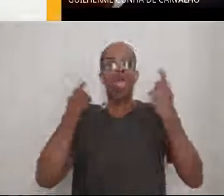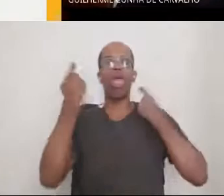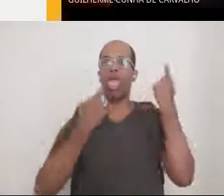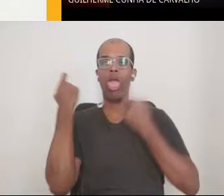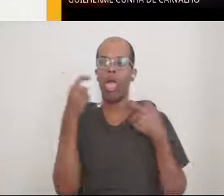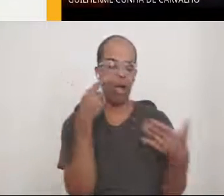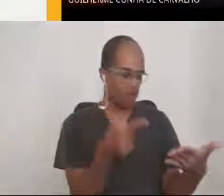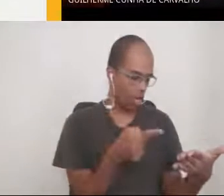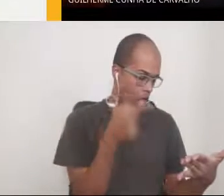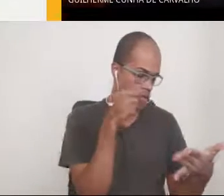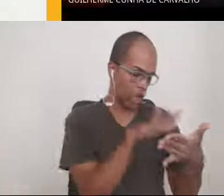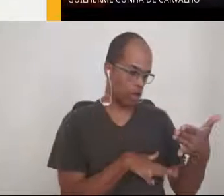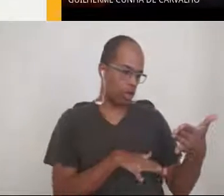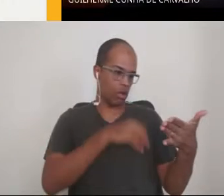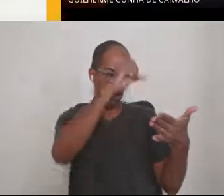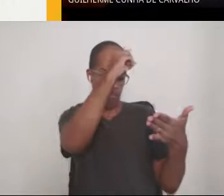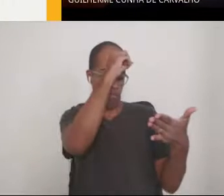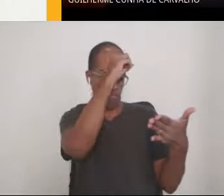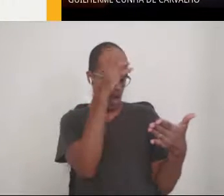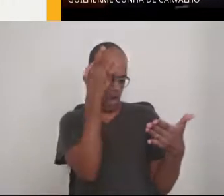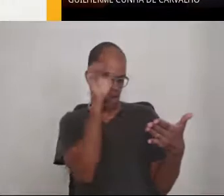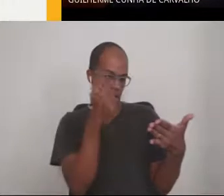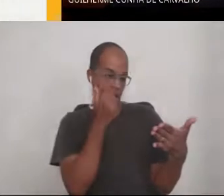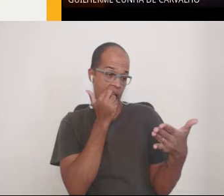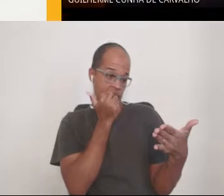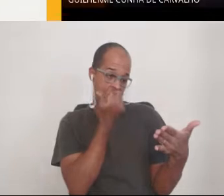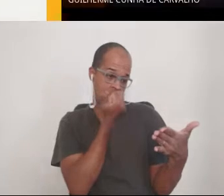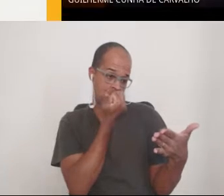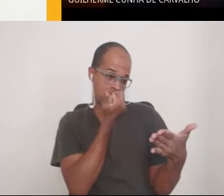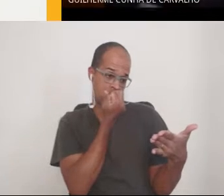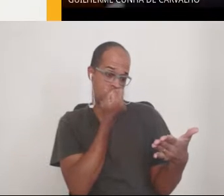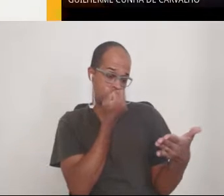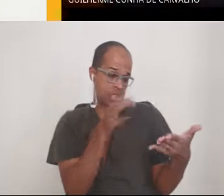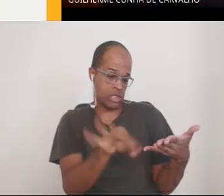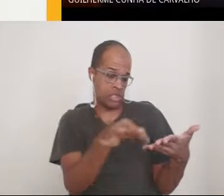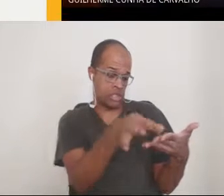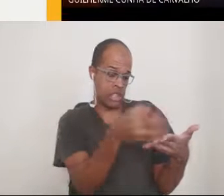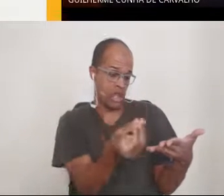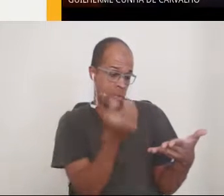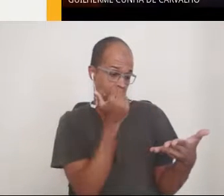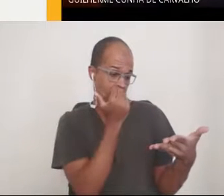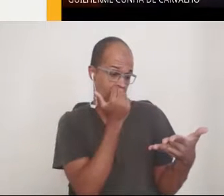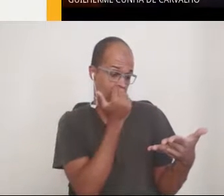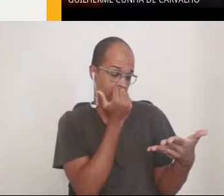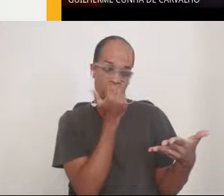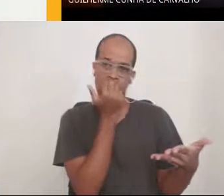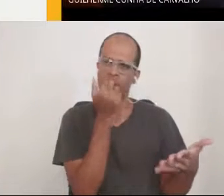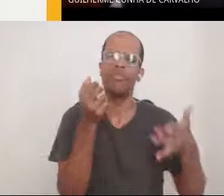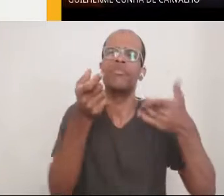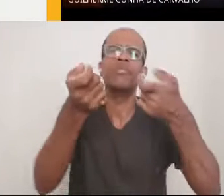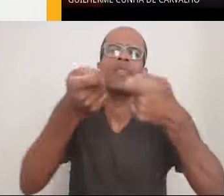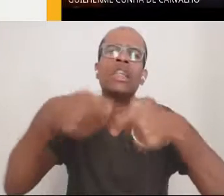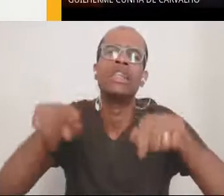ficar olhando a atividade do seu filho com o olhar de quem vai corrigir, com aquele olhar de quem vai corrigir, tá bom? Só,